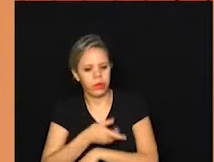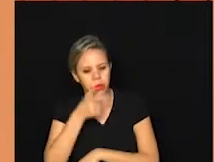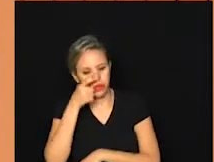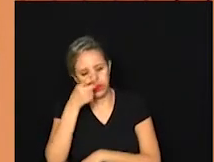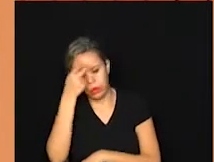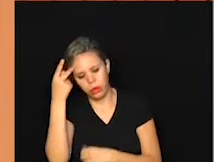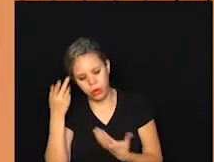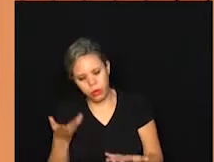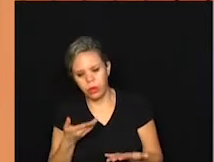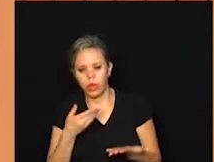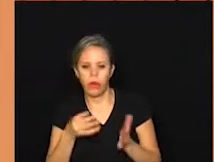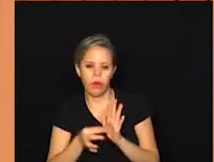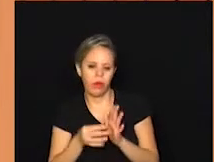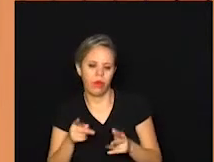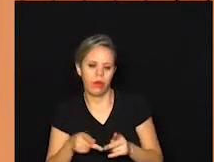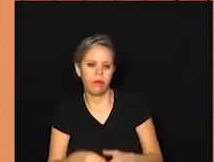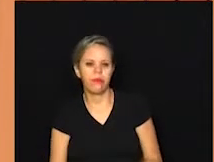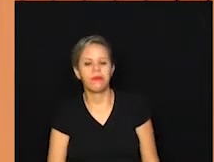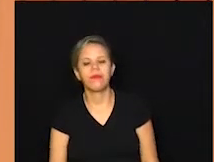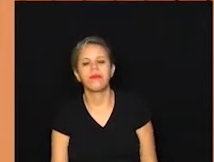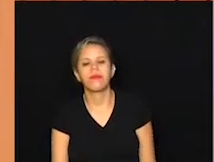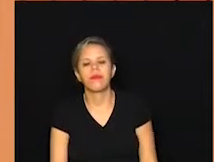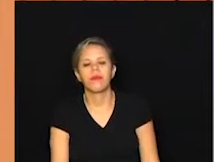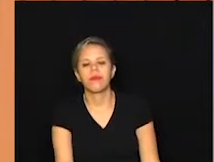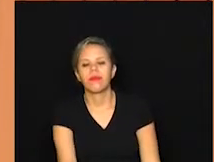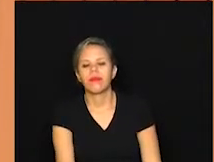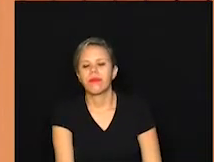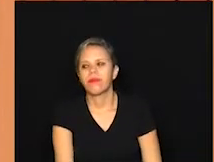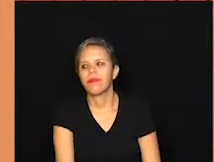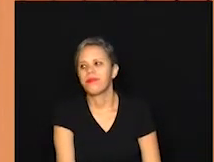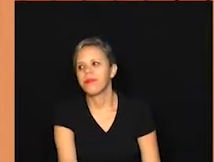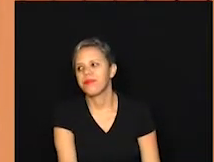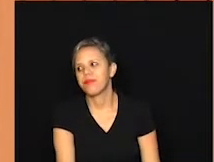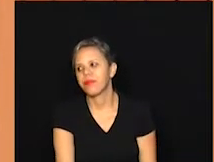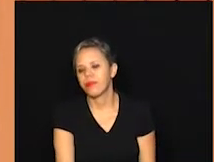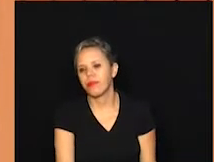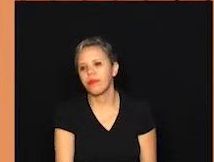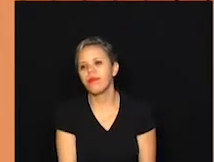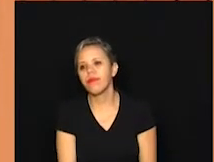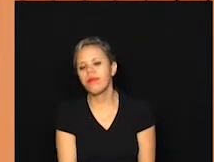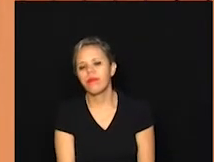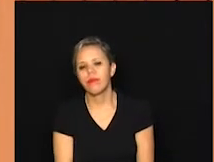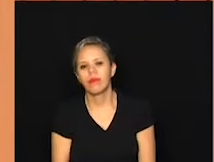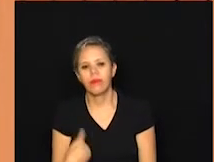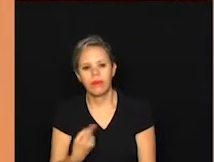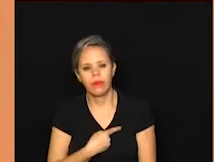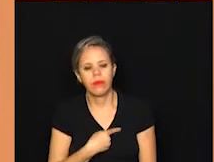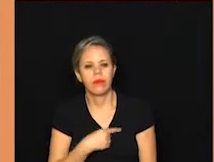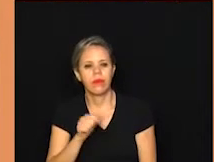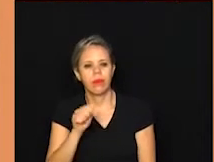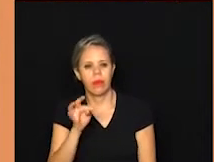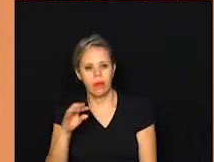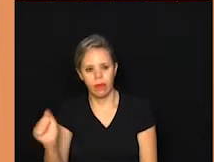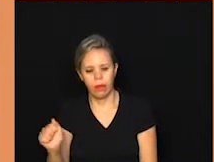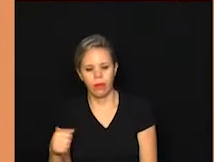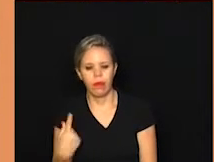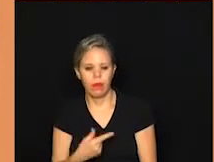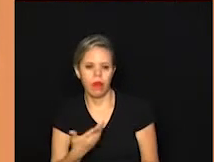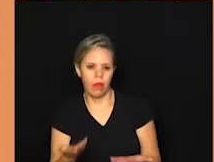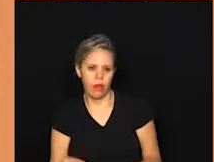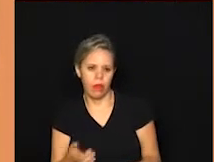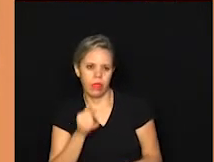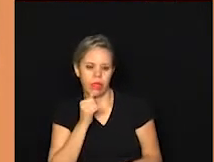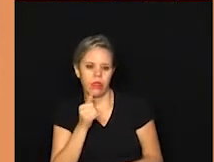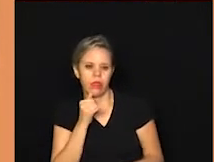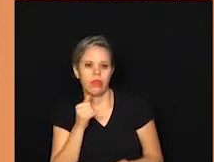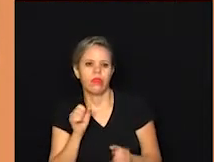visitante, qualquer pessoa, né? Quanto à questão das nossas atas, as nossas atas estão no portal